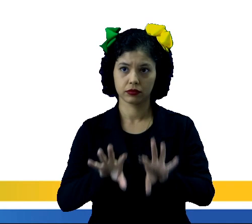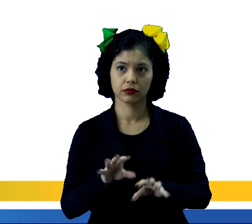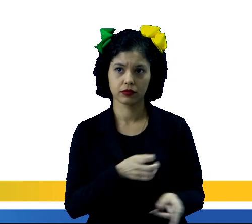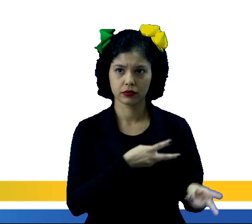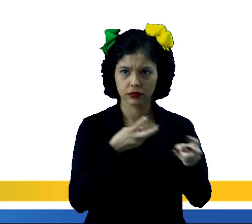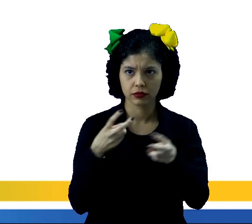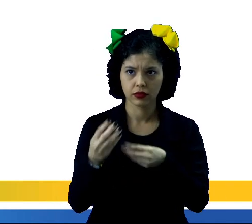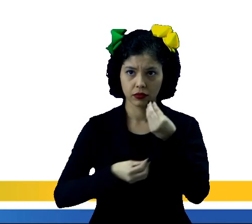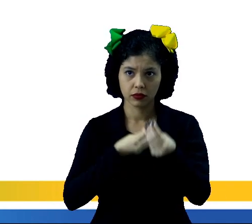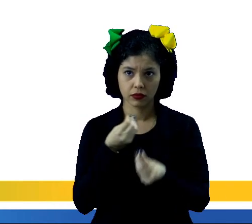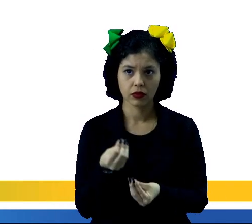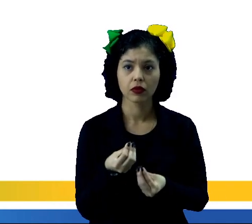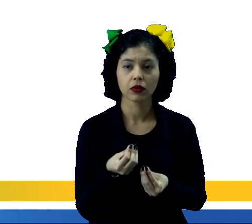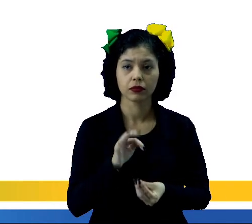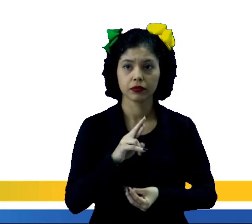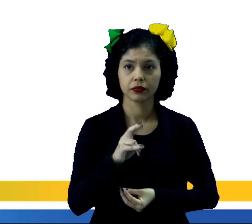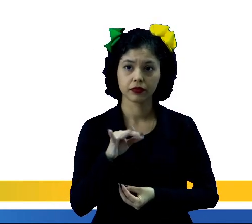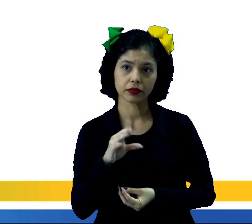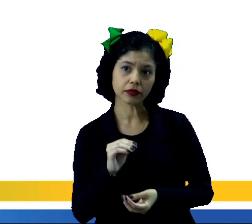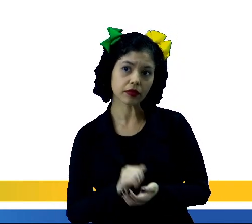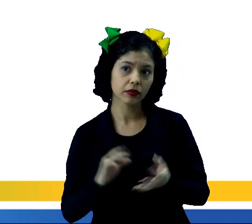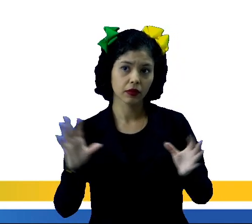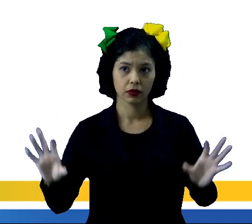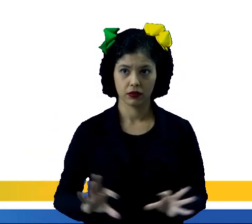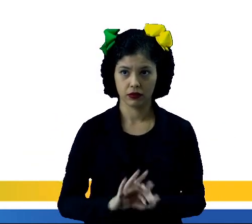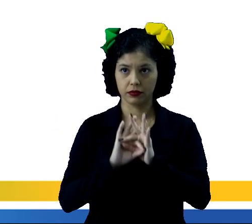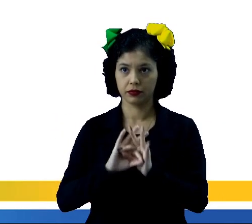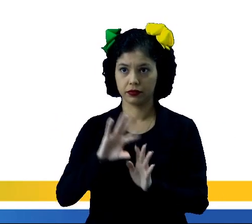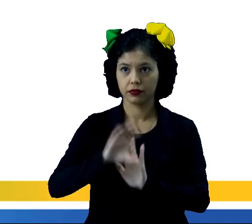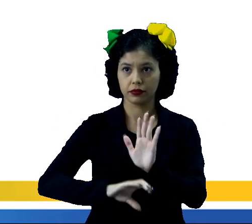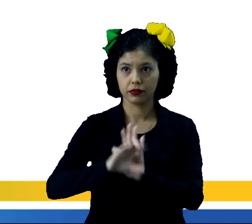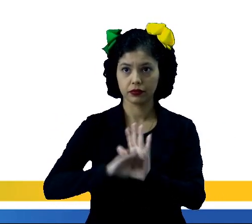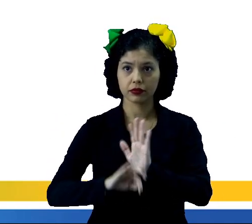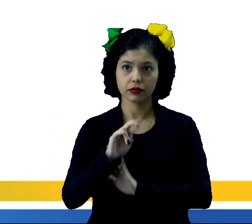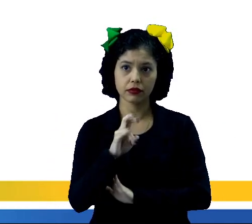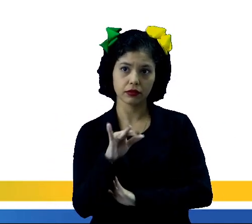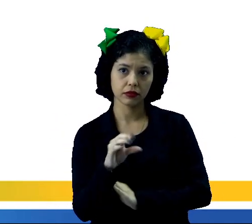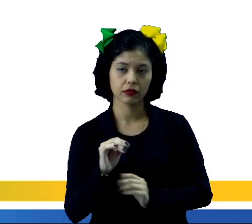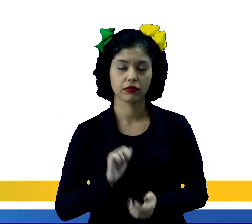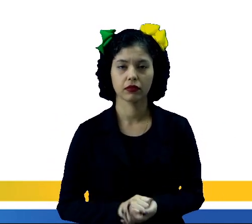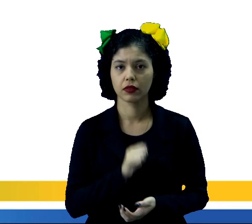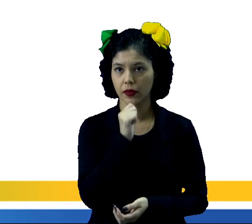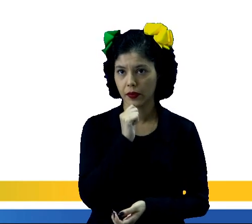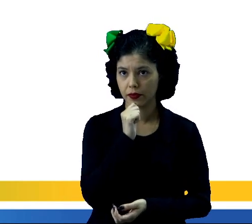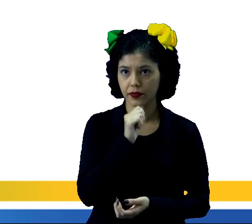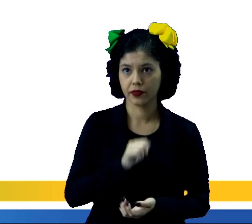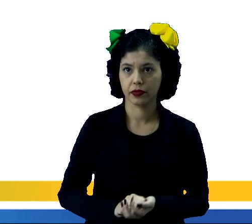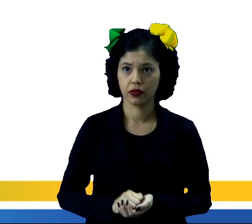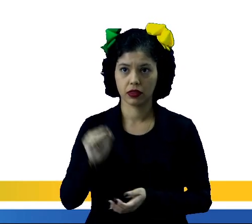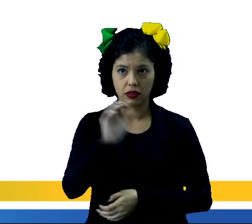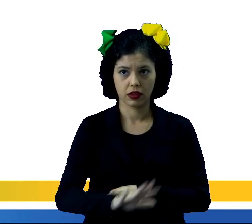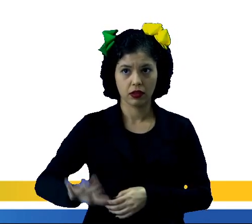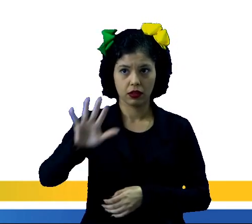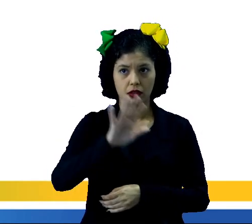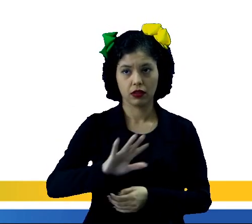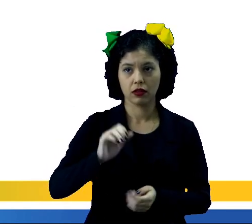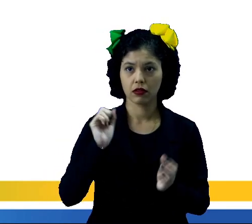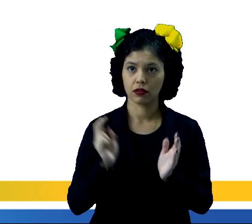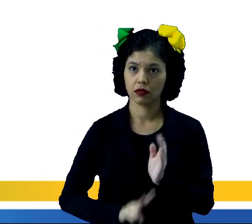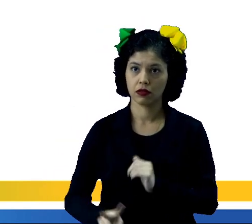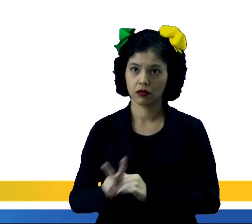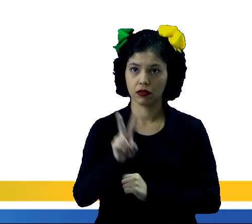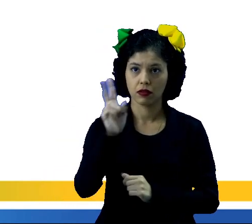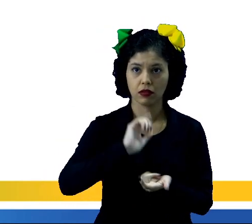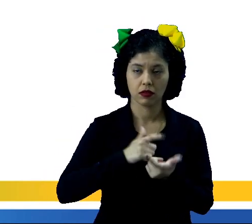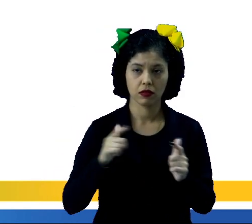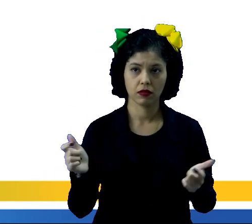Assim, percebemos como o etnocentrismo se relaciona com o conceito de estereótipo, que consiste na generalização e atribuição de